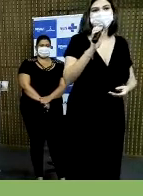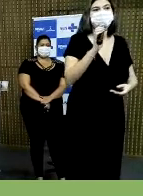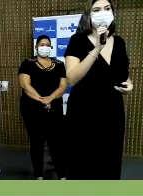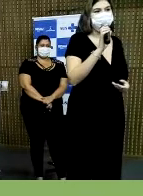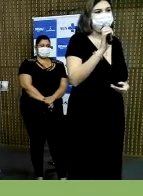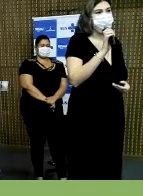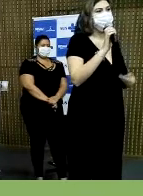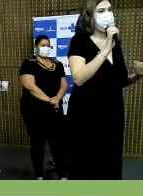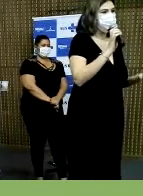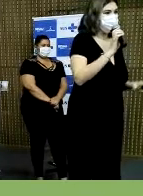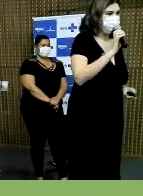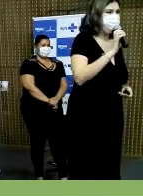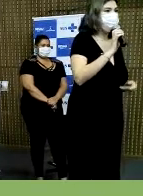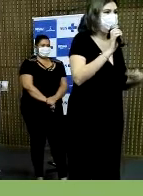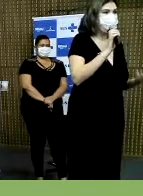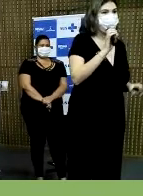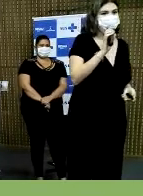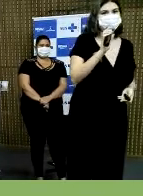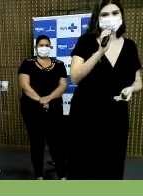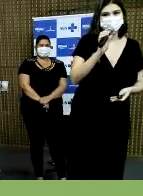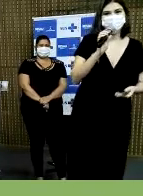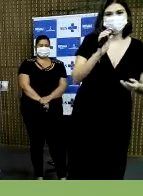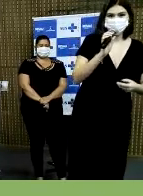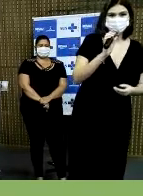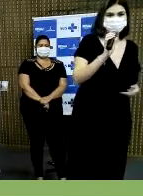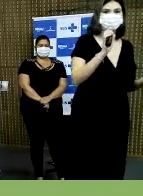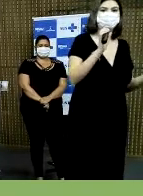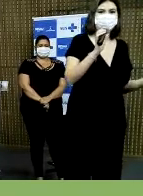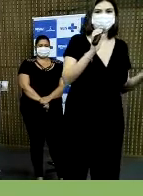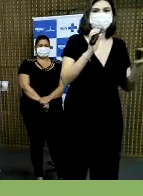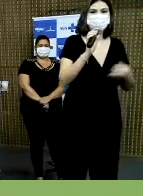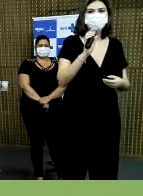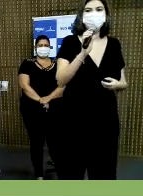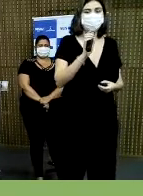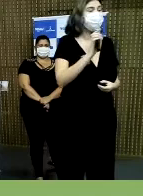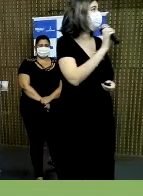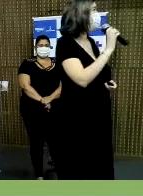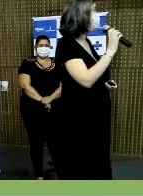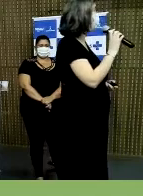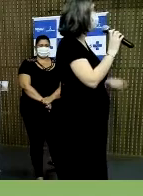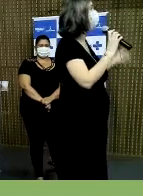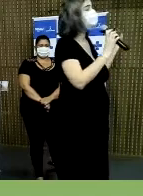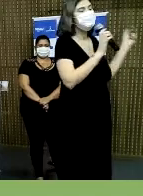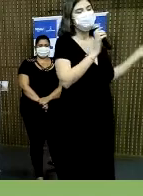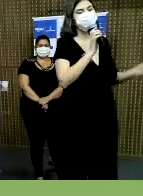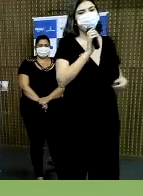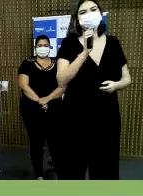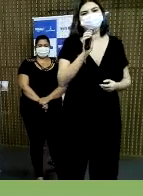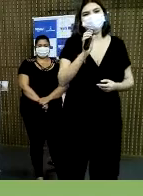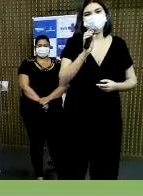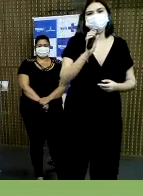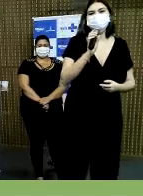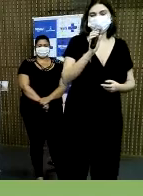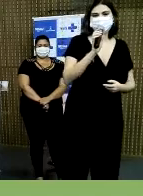tratamento, porém ele adquiriu o Covid e acabou falecendo por este motivo. Nada relacionado à tuberculose. E o